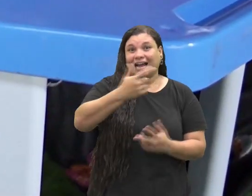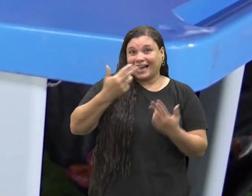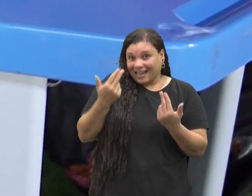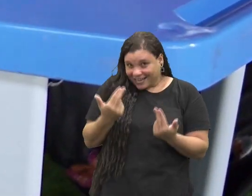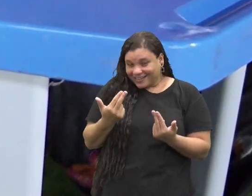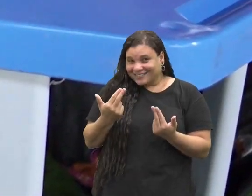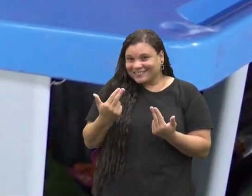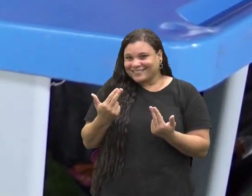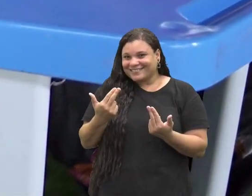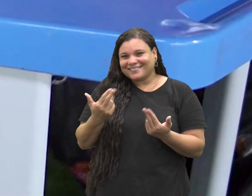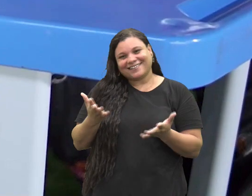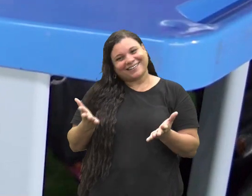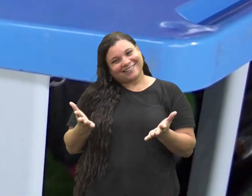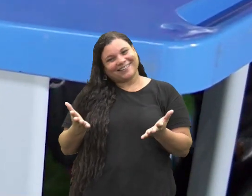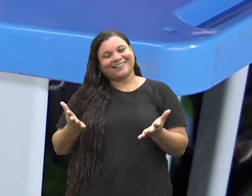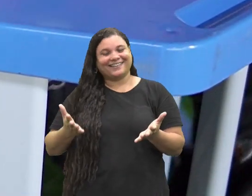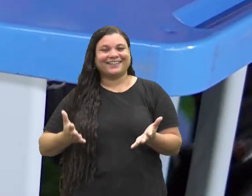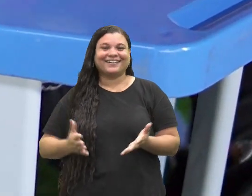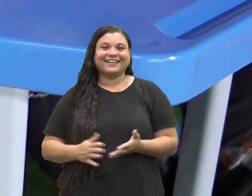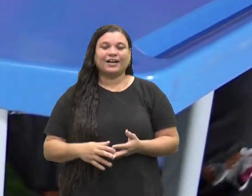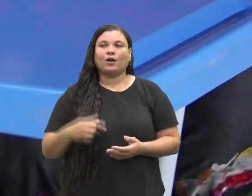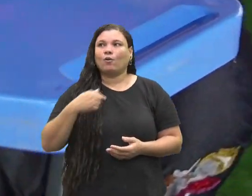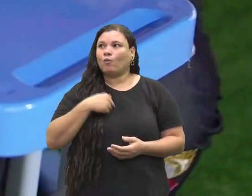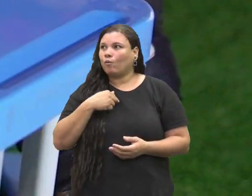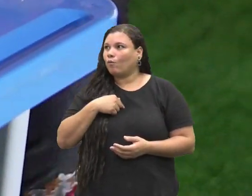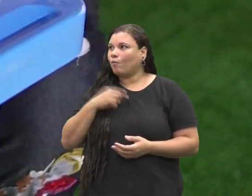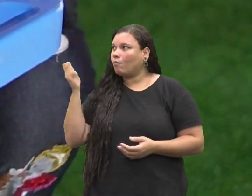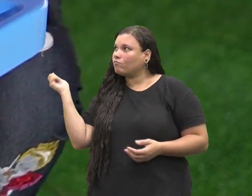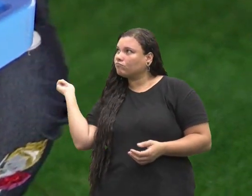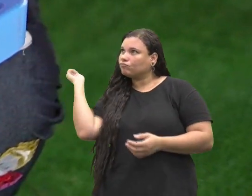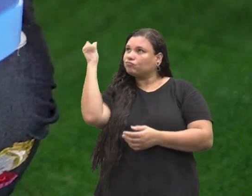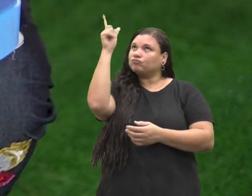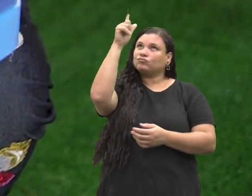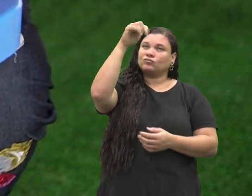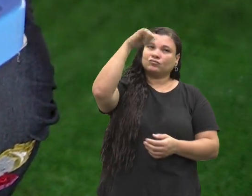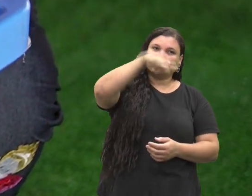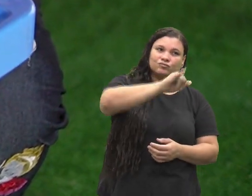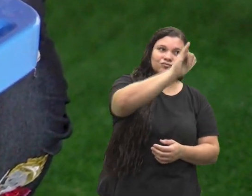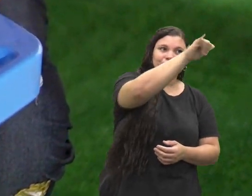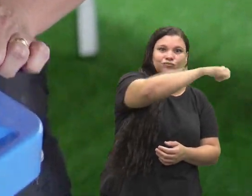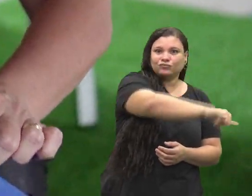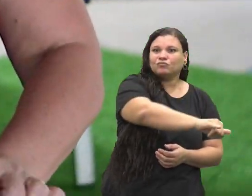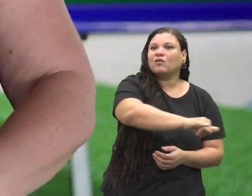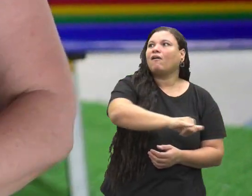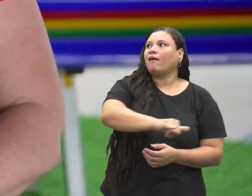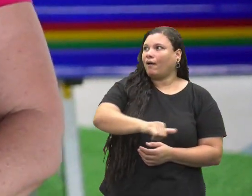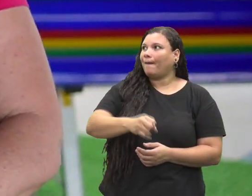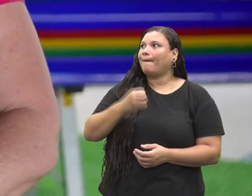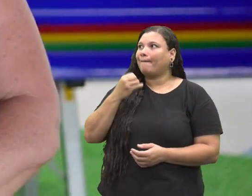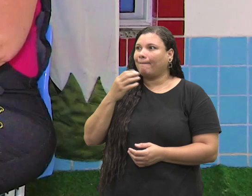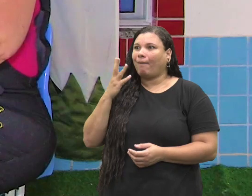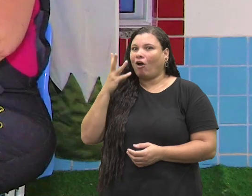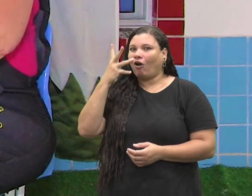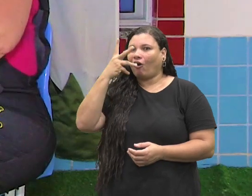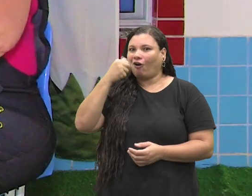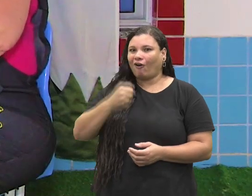nossa. Meu avião vai ser grandão. O meu também. Ai, amiga, amei